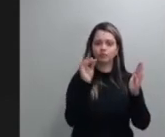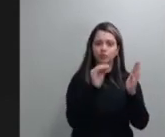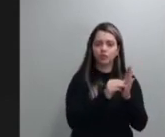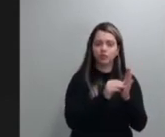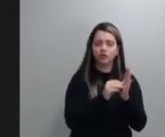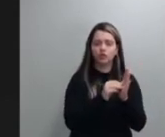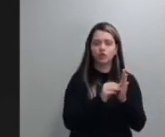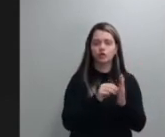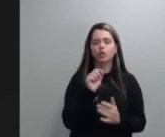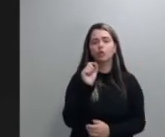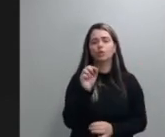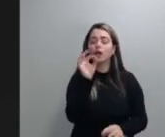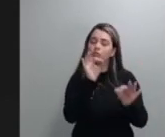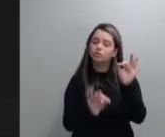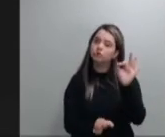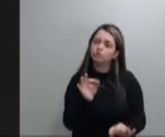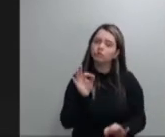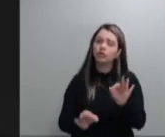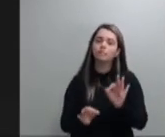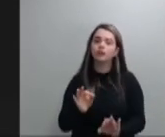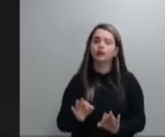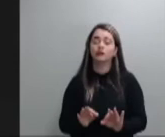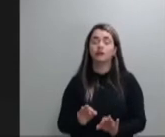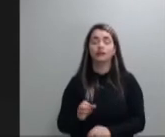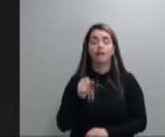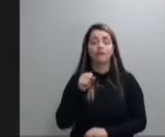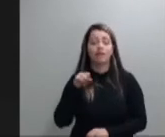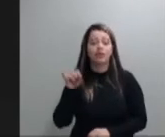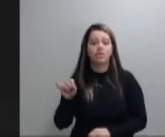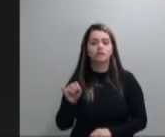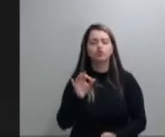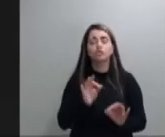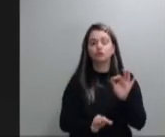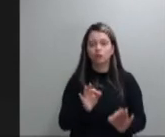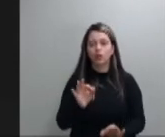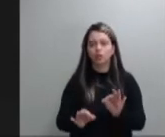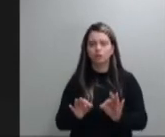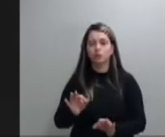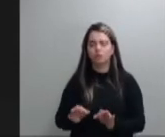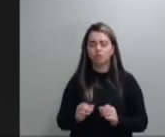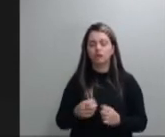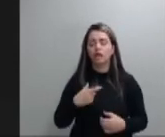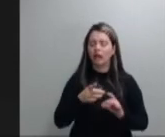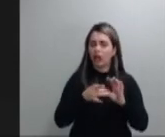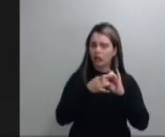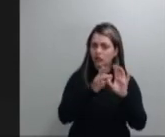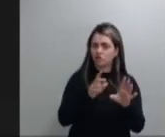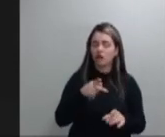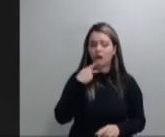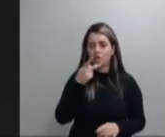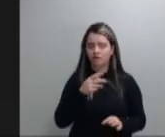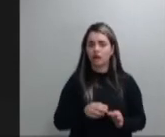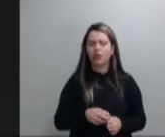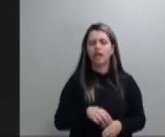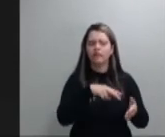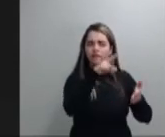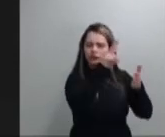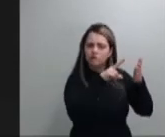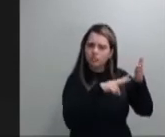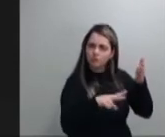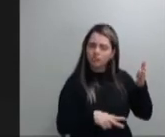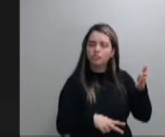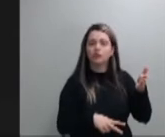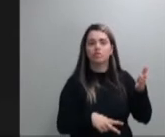julgamento. se os eminentes julgadores me permitem, eu farei a leitura dos mesmos fatos, mas com uma entonação